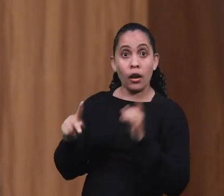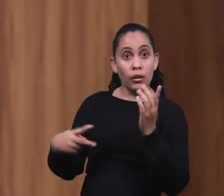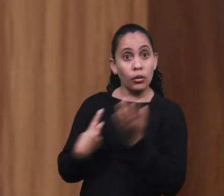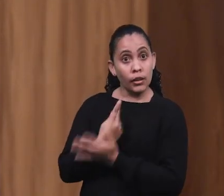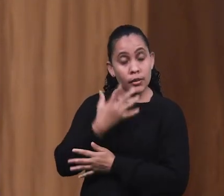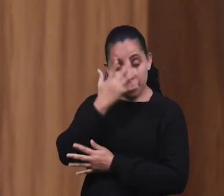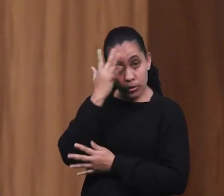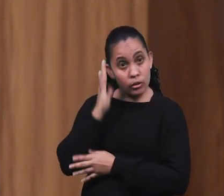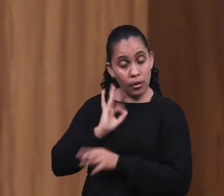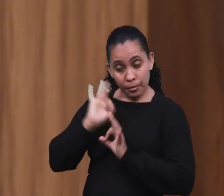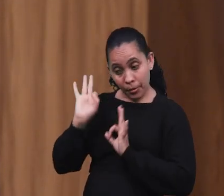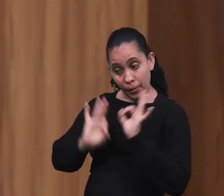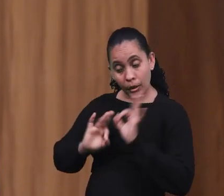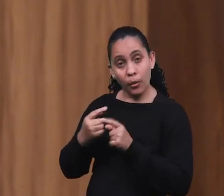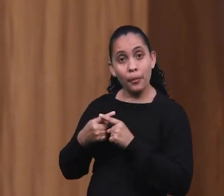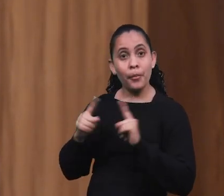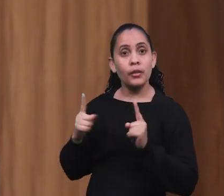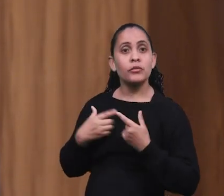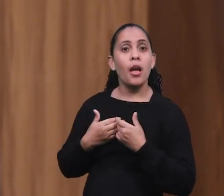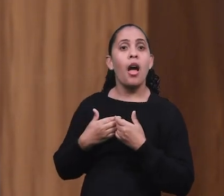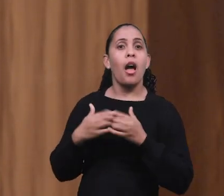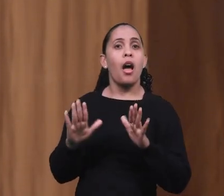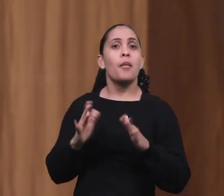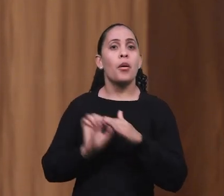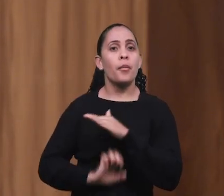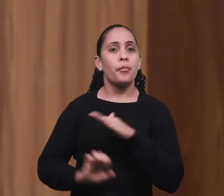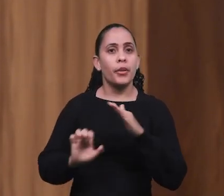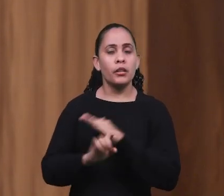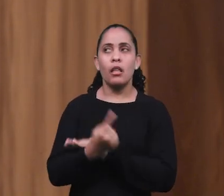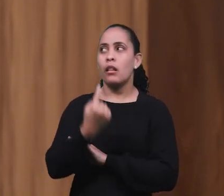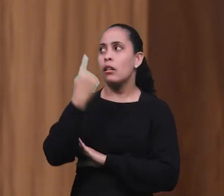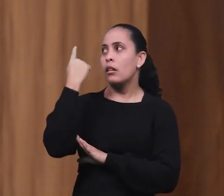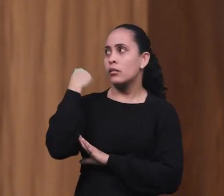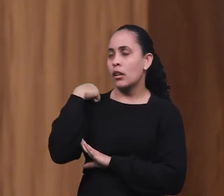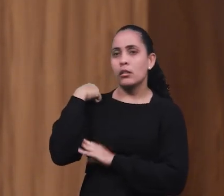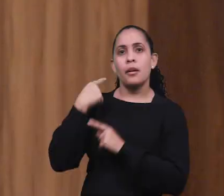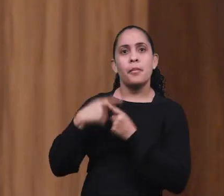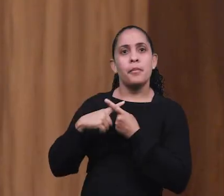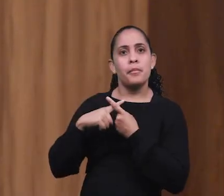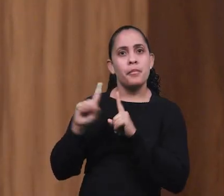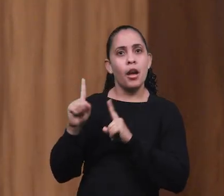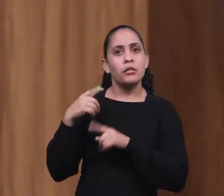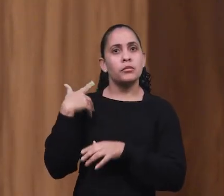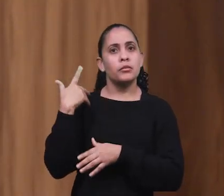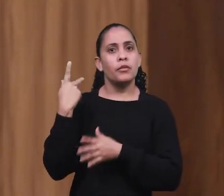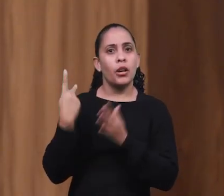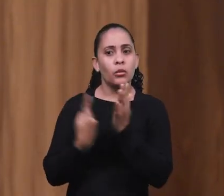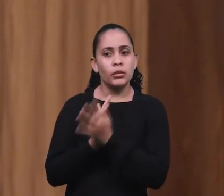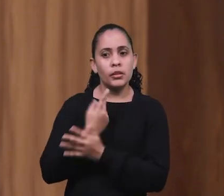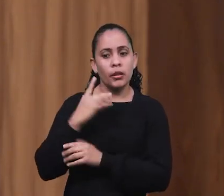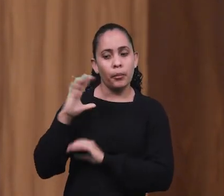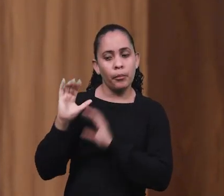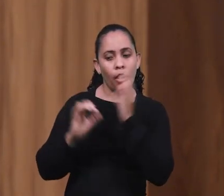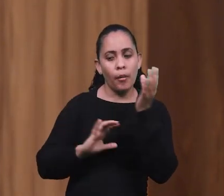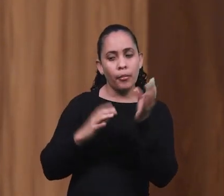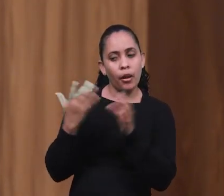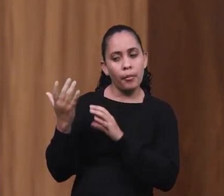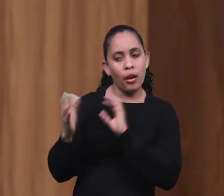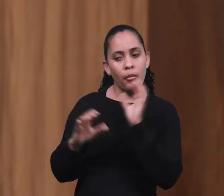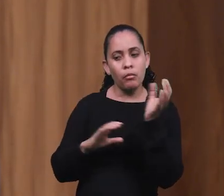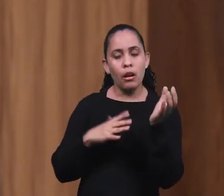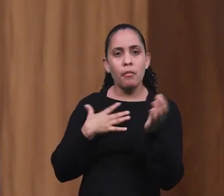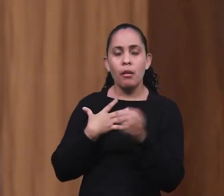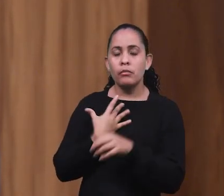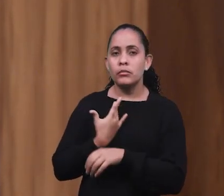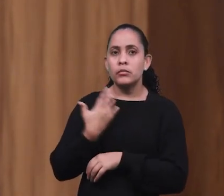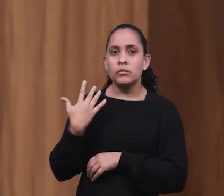Às vezes, até mesmo você abriu o seu negócio, fez um planejamento lá atrás. Mas as coisas vão caminhando, o negócio